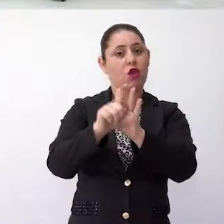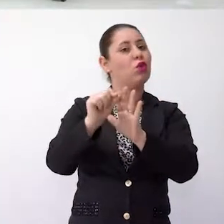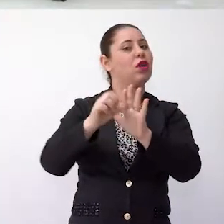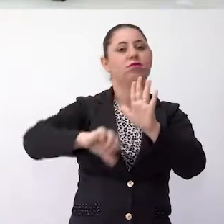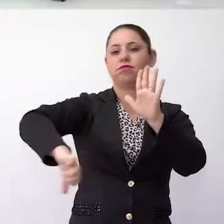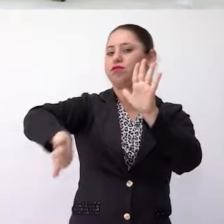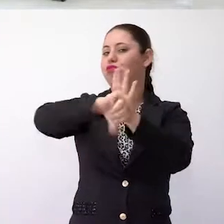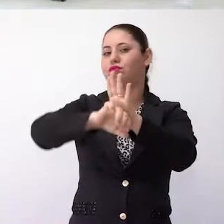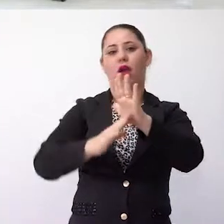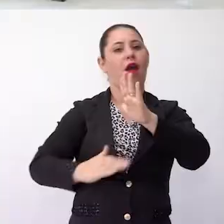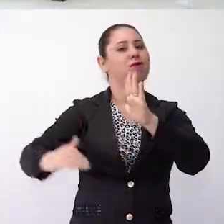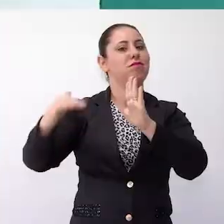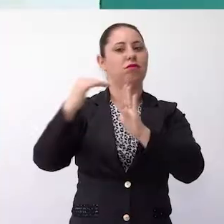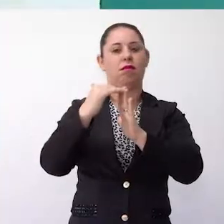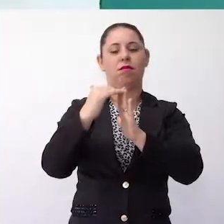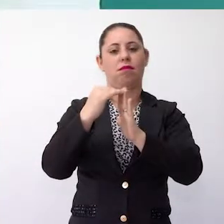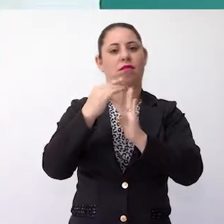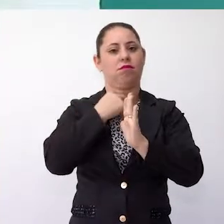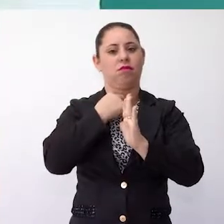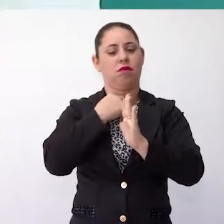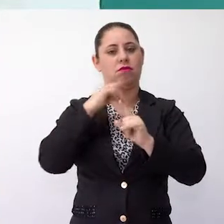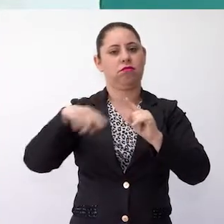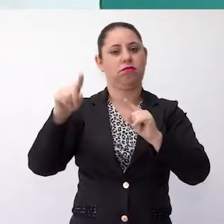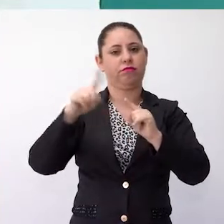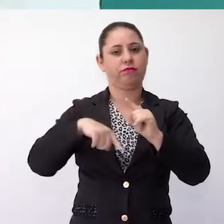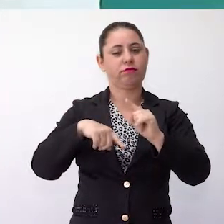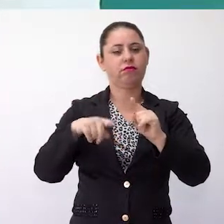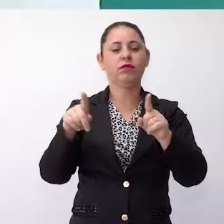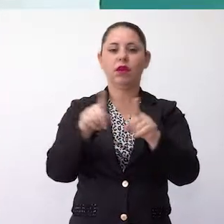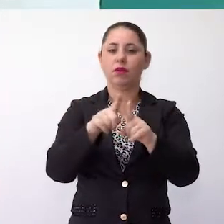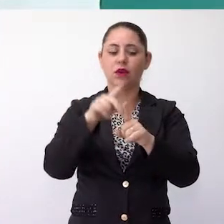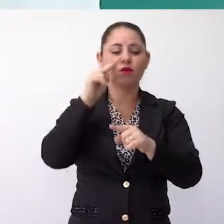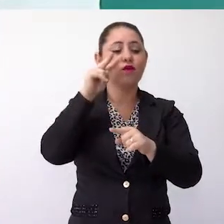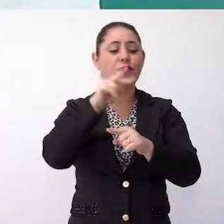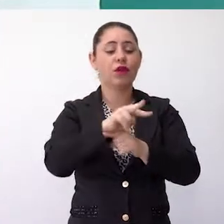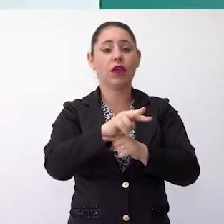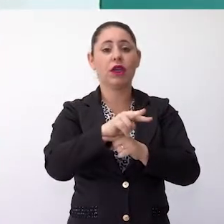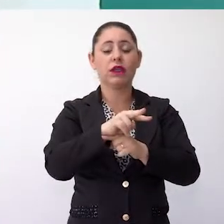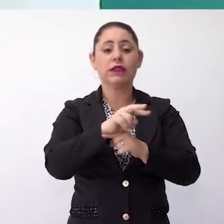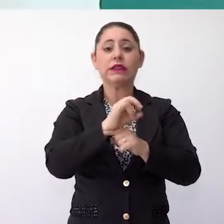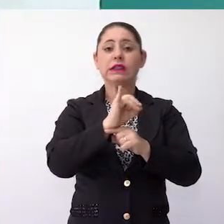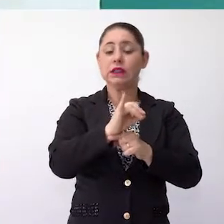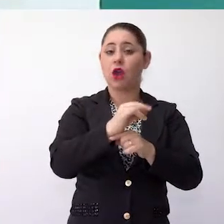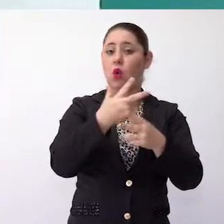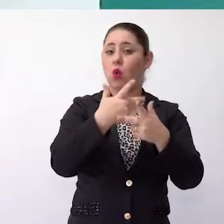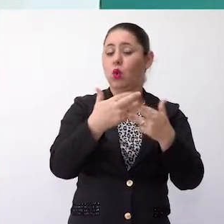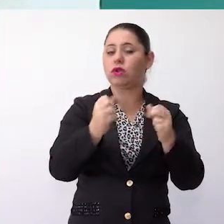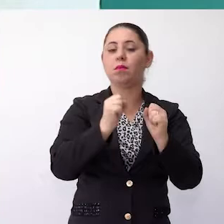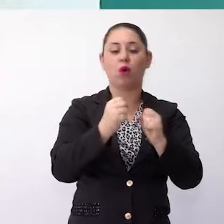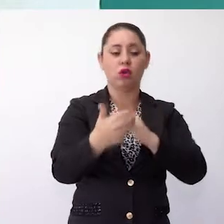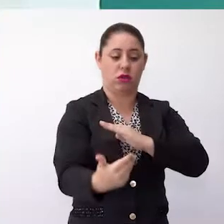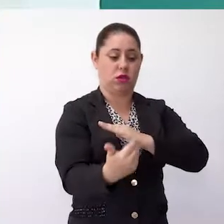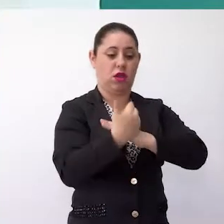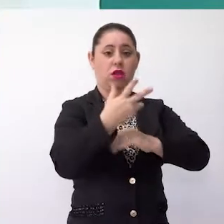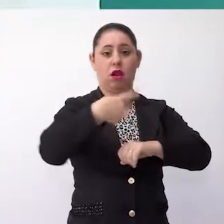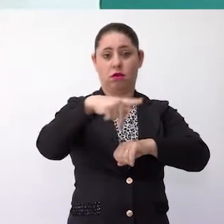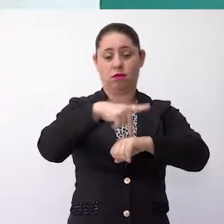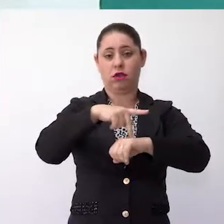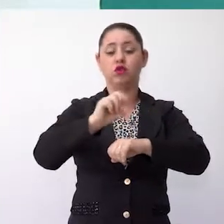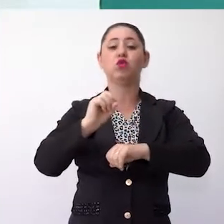está acima dessa legalidade. E a questão de verificar se o produto ele pode adentrar o nosso país,